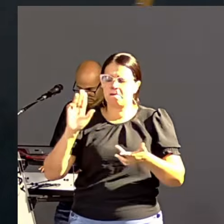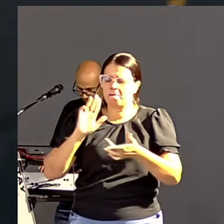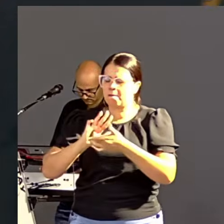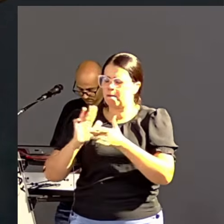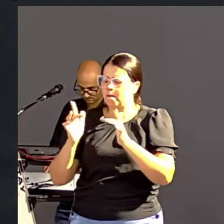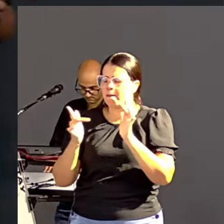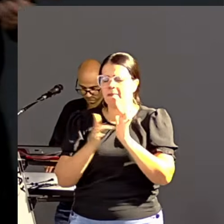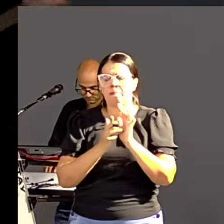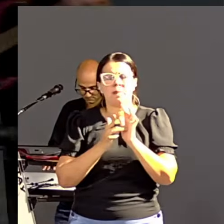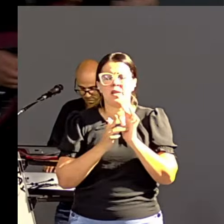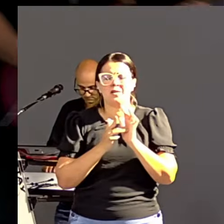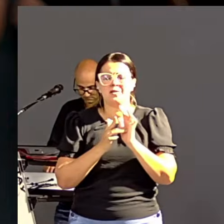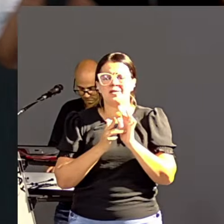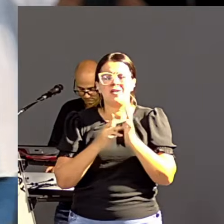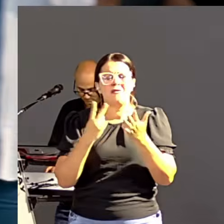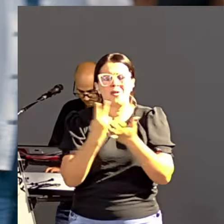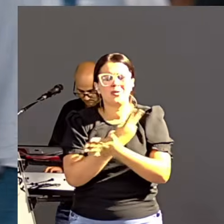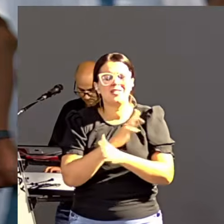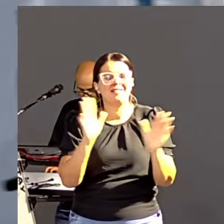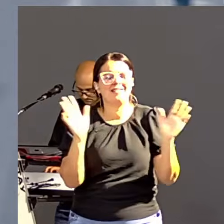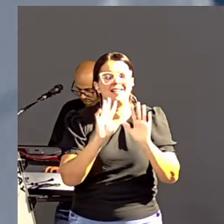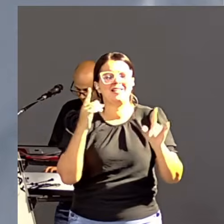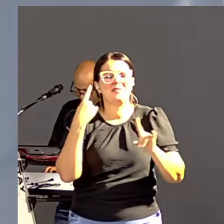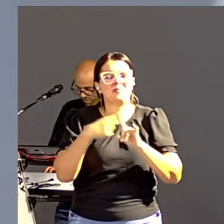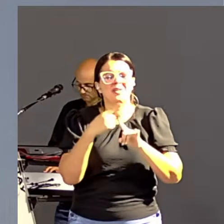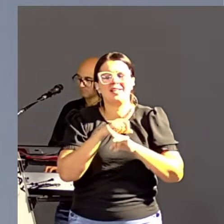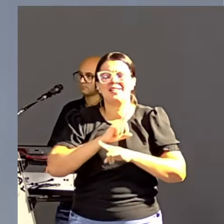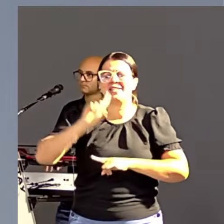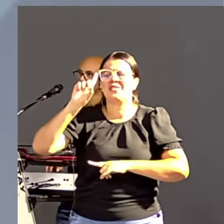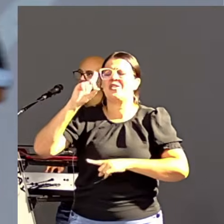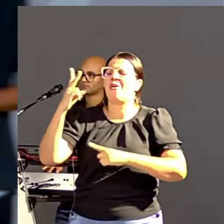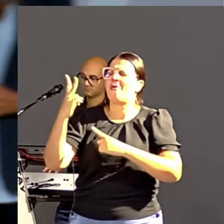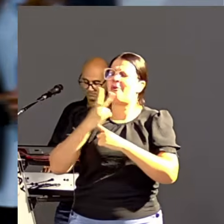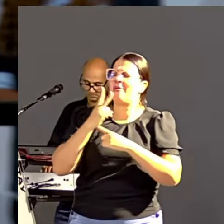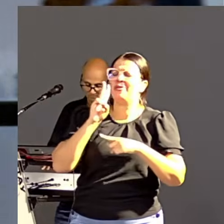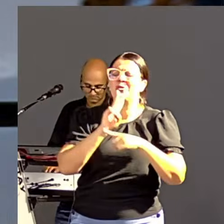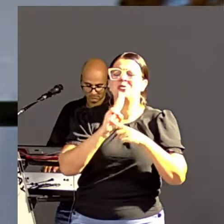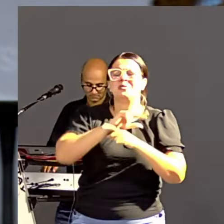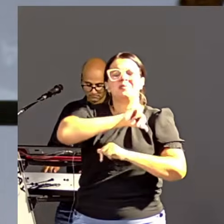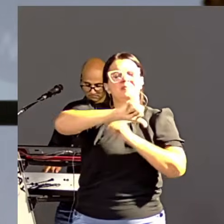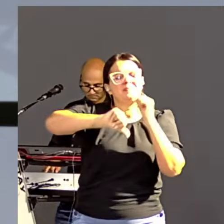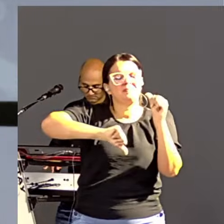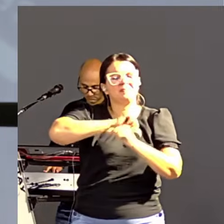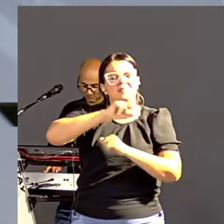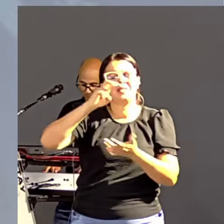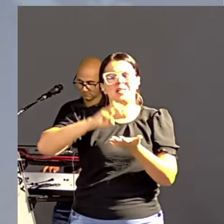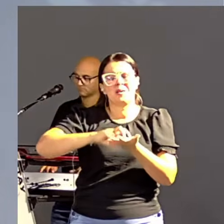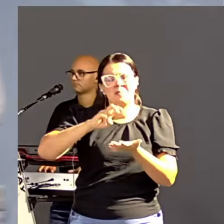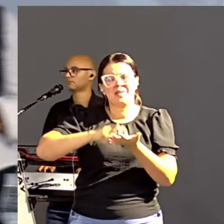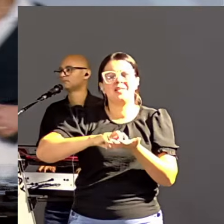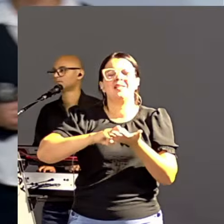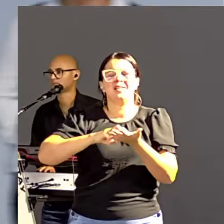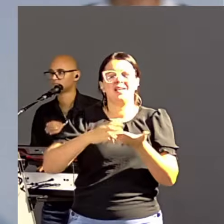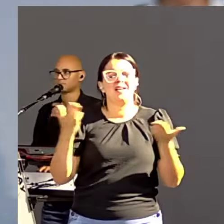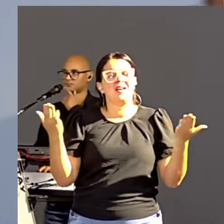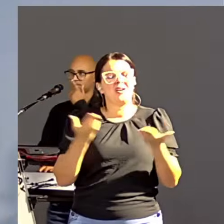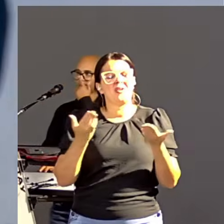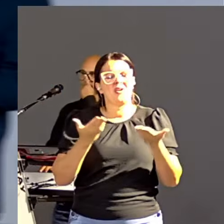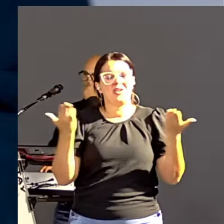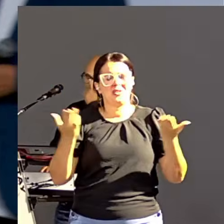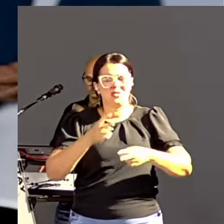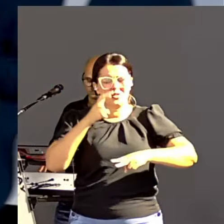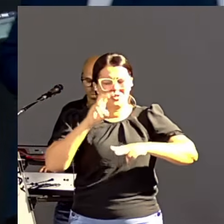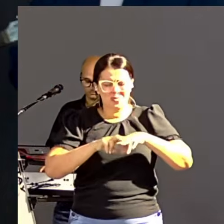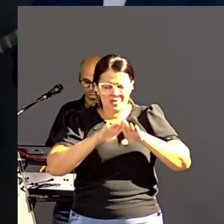Jesus, isso não irá acontecer, porque o Senhor está nos restaurando nessa manhã. Estamos, meu Deus, sentados